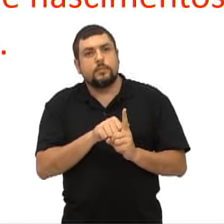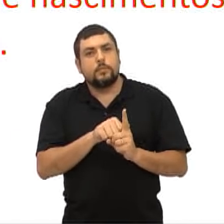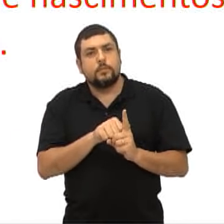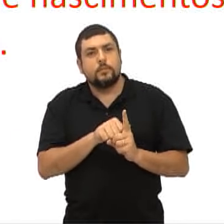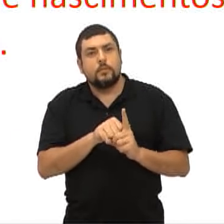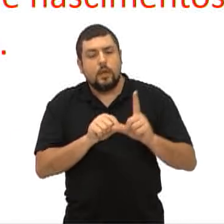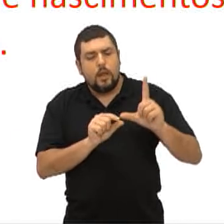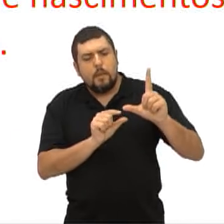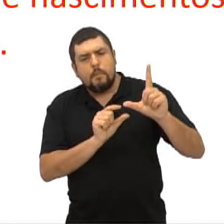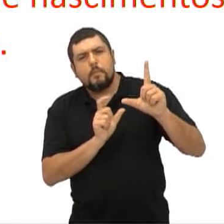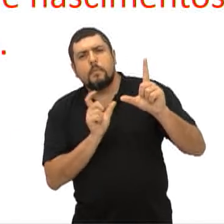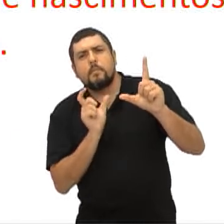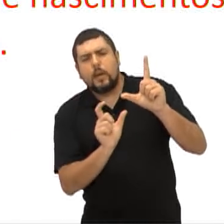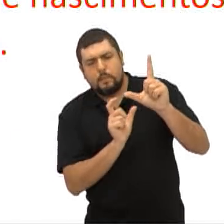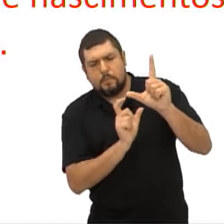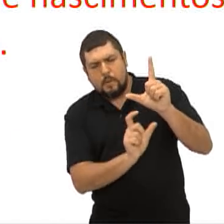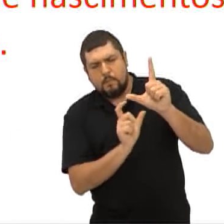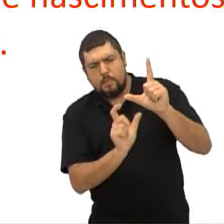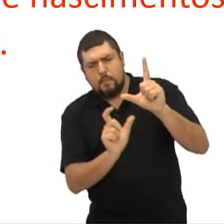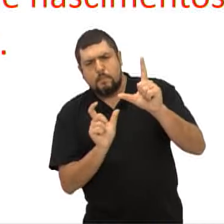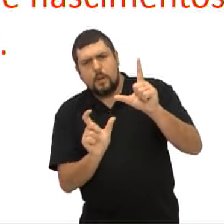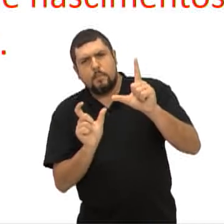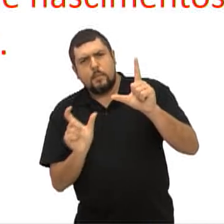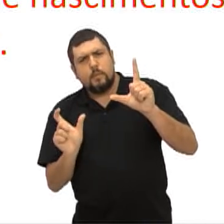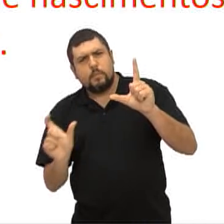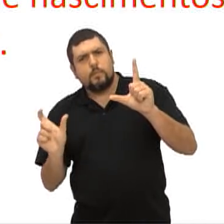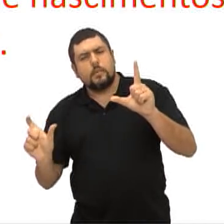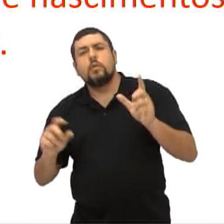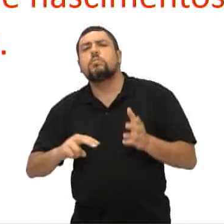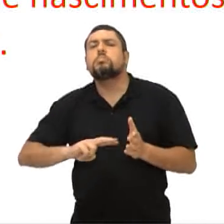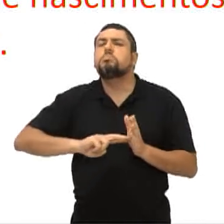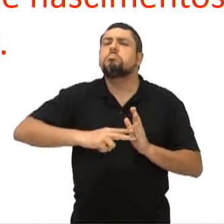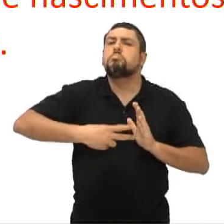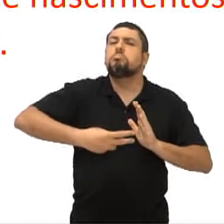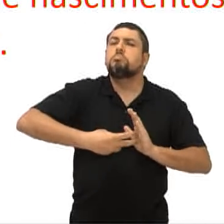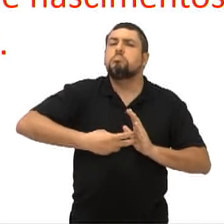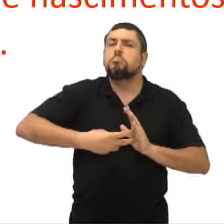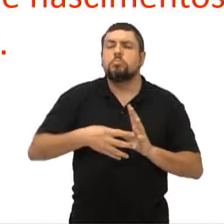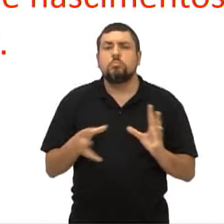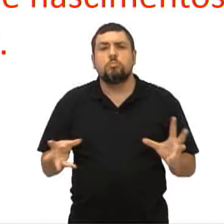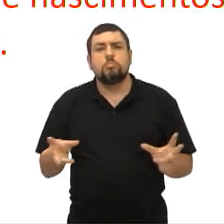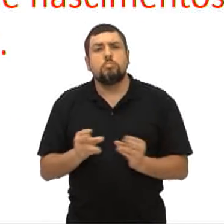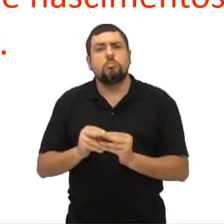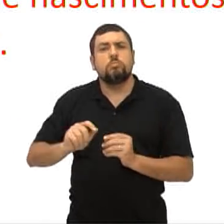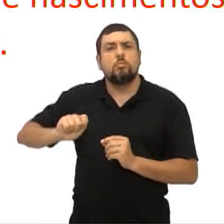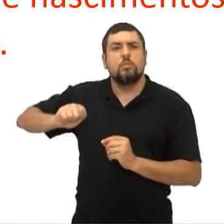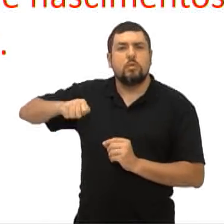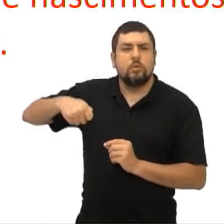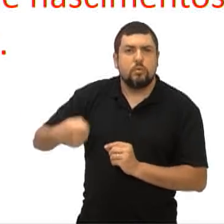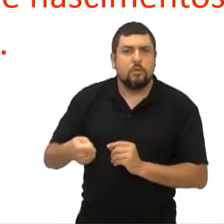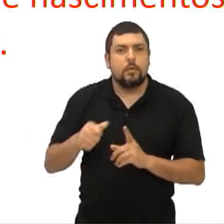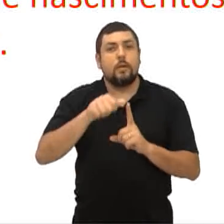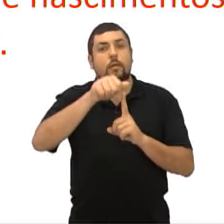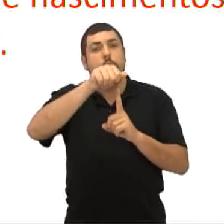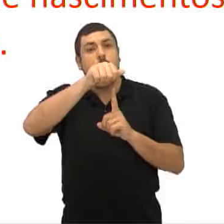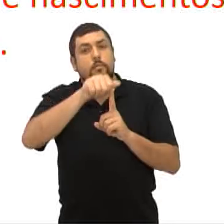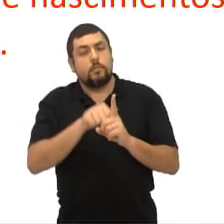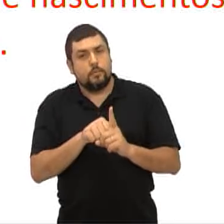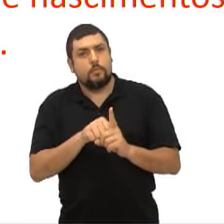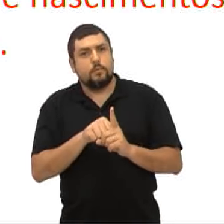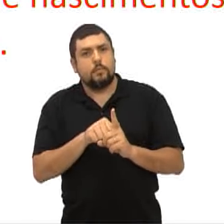o número de nascimentos. Então é só analisar aqui, por exemplo, janeiro, fevereiro, março, abril, maio e